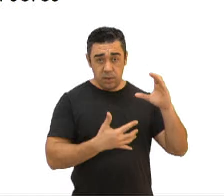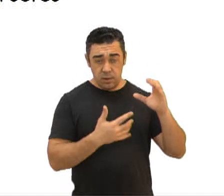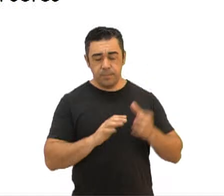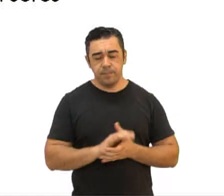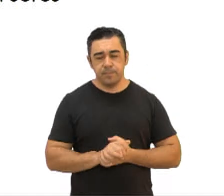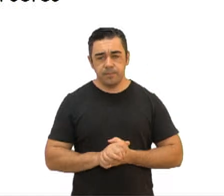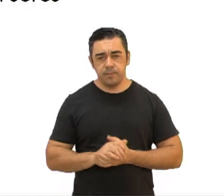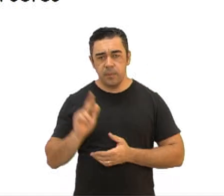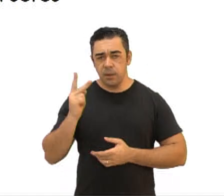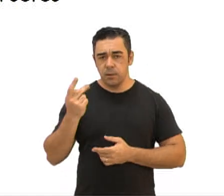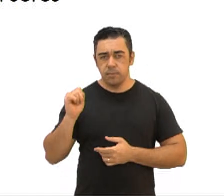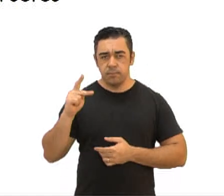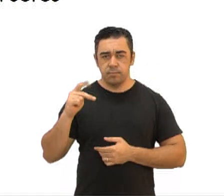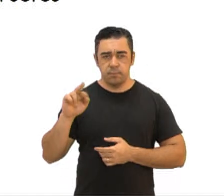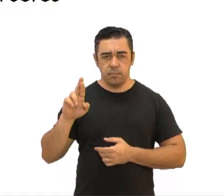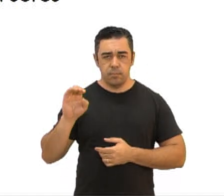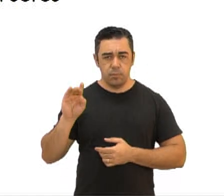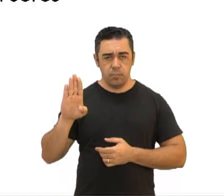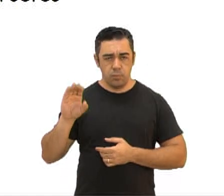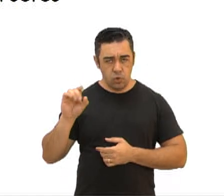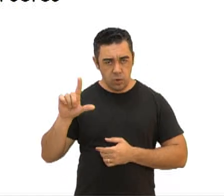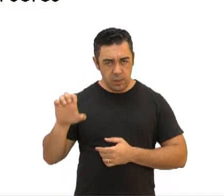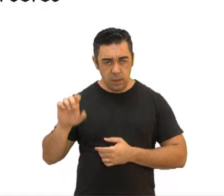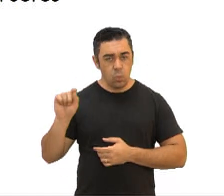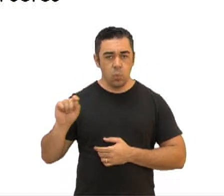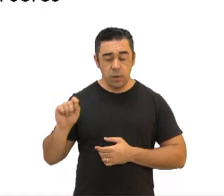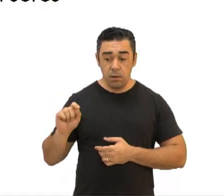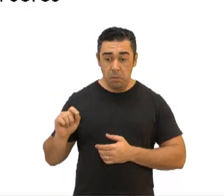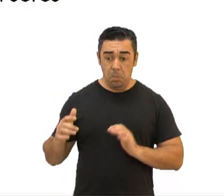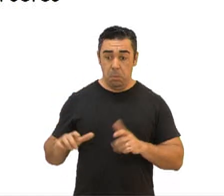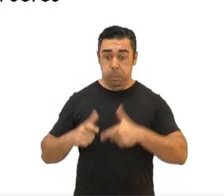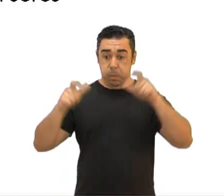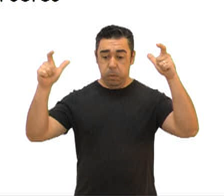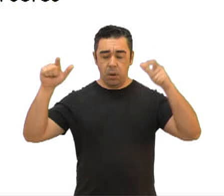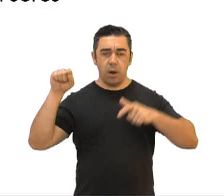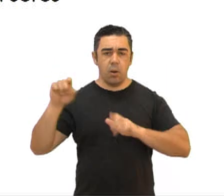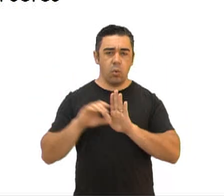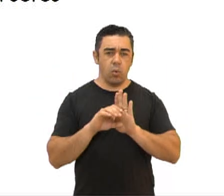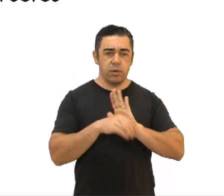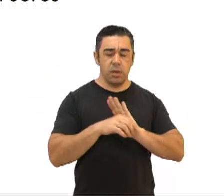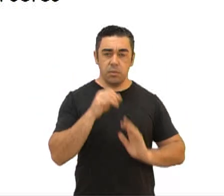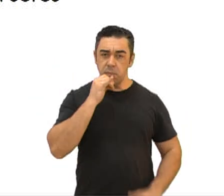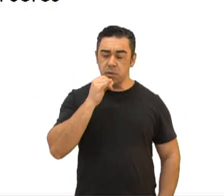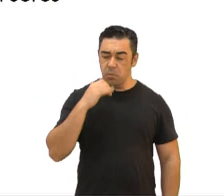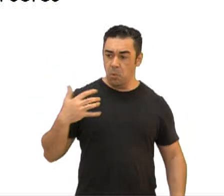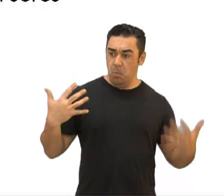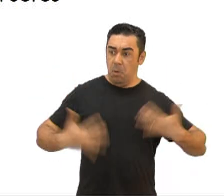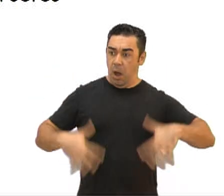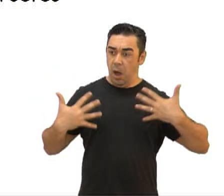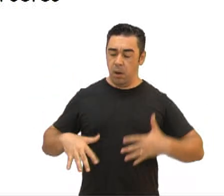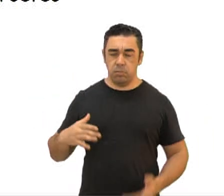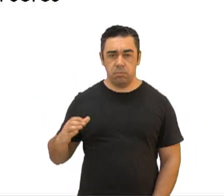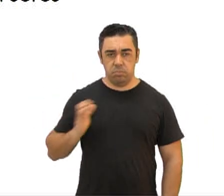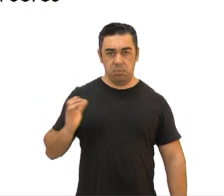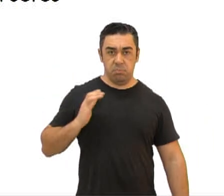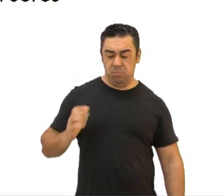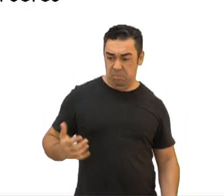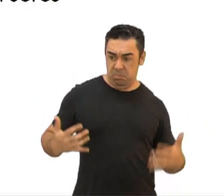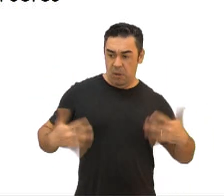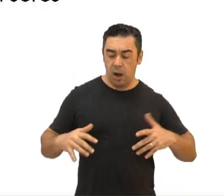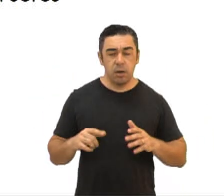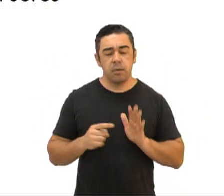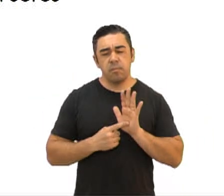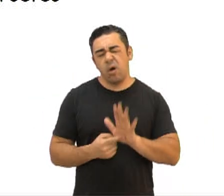é quando há exagero propositado em um conceito para definir algo de forma dramática, transmitindo